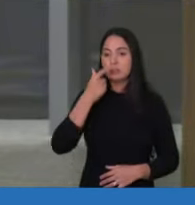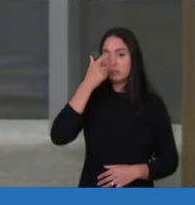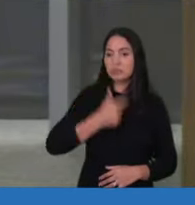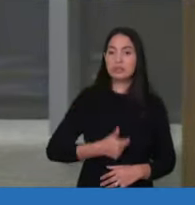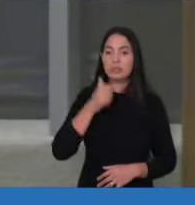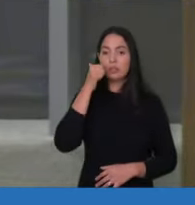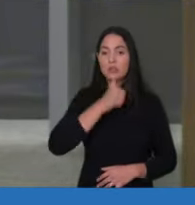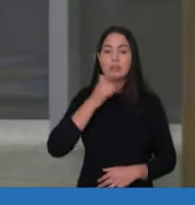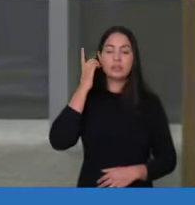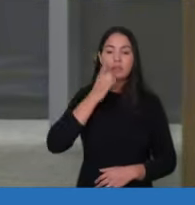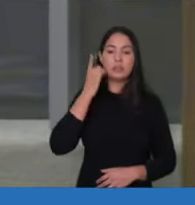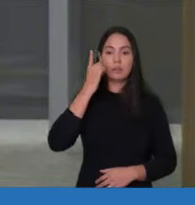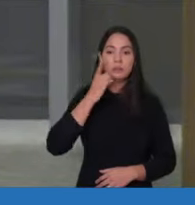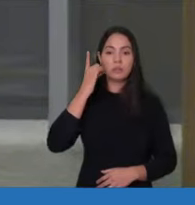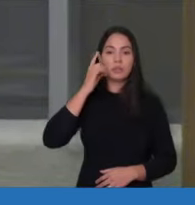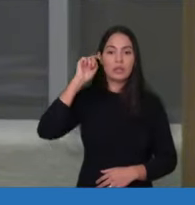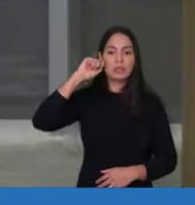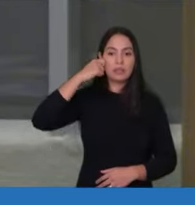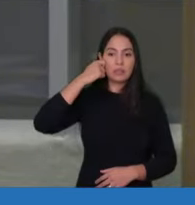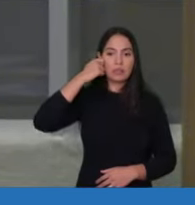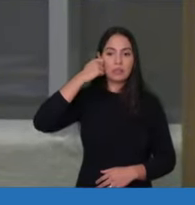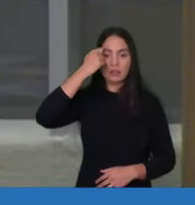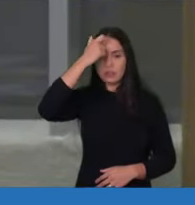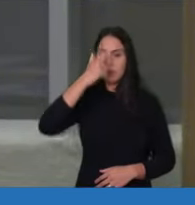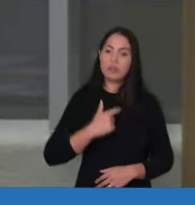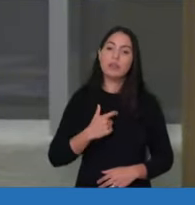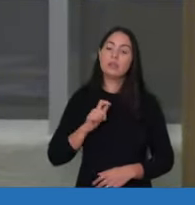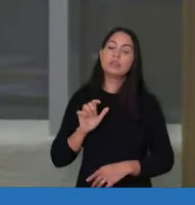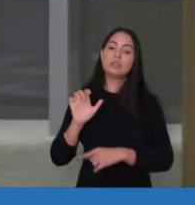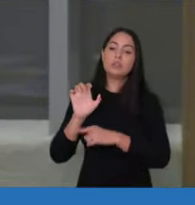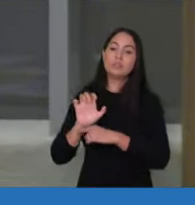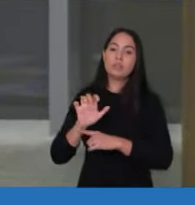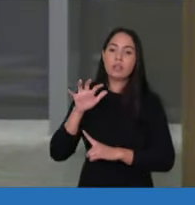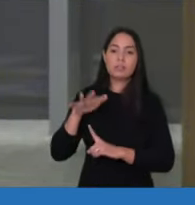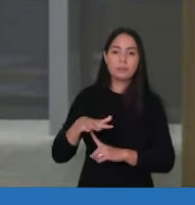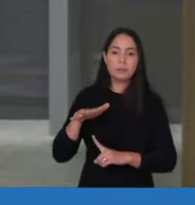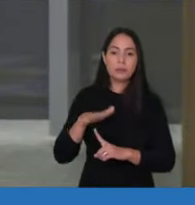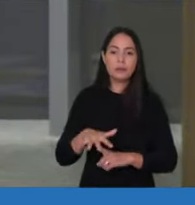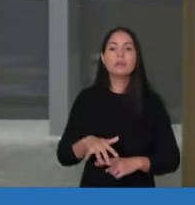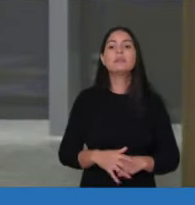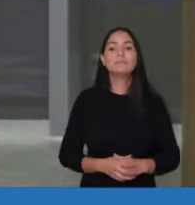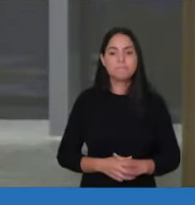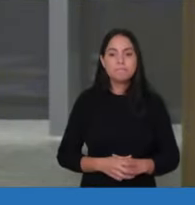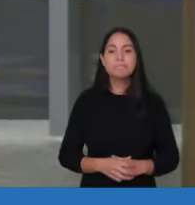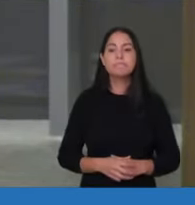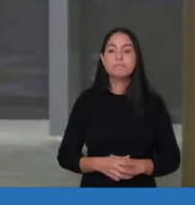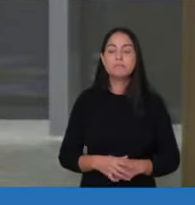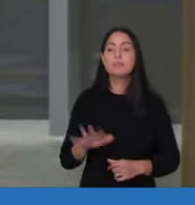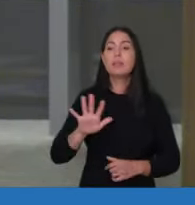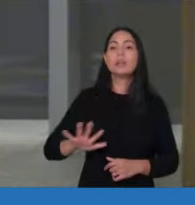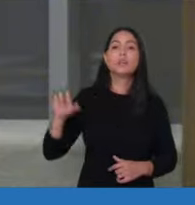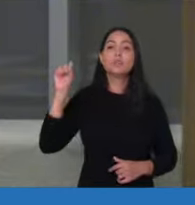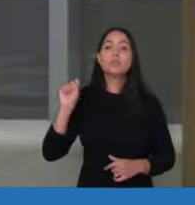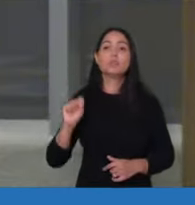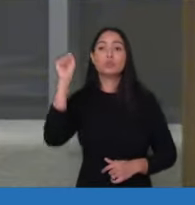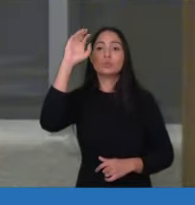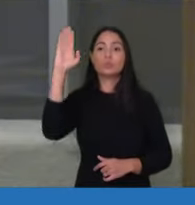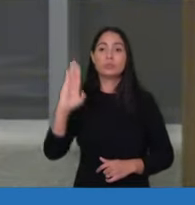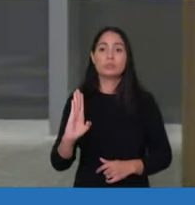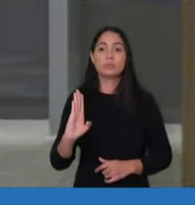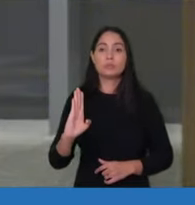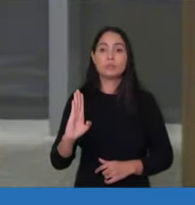negra, primeira deputada negra do estado do Paraná, que vem da realidade do sul do Brasil e que